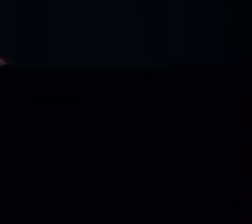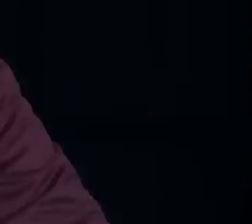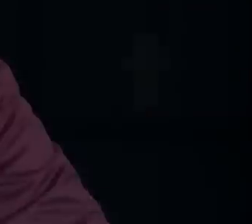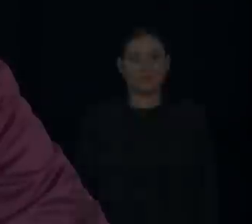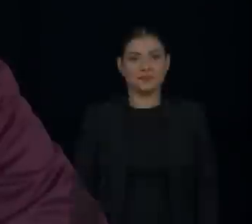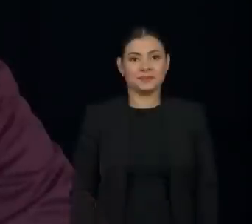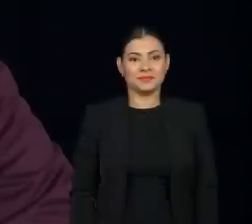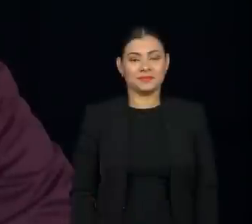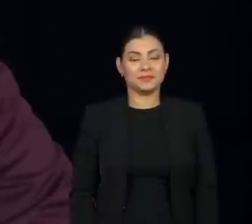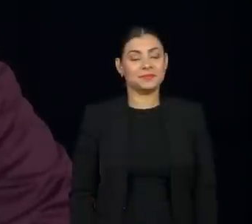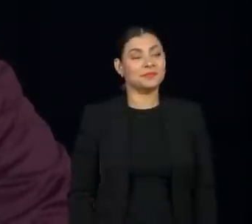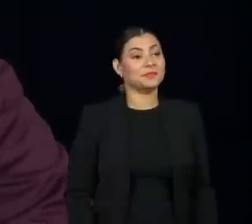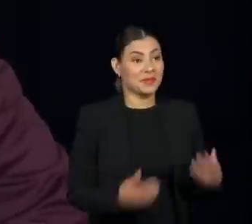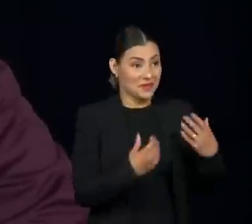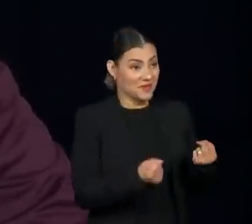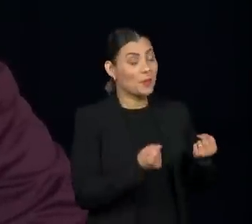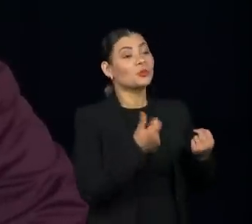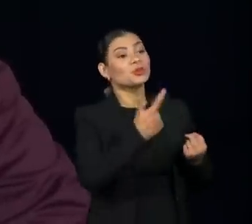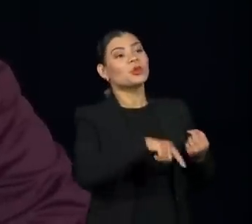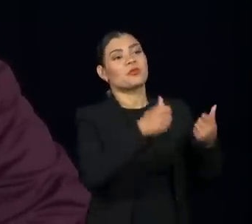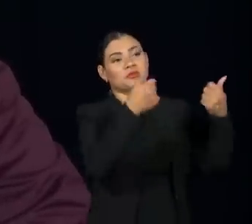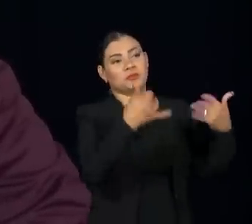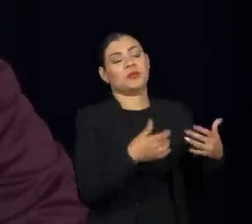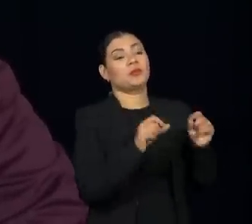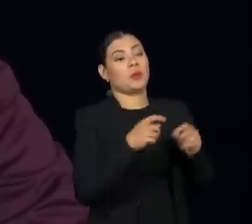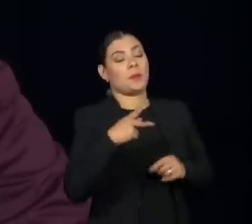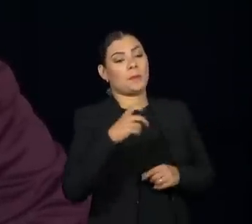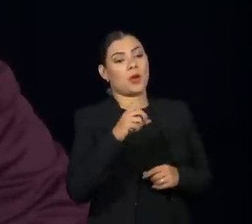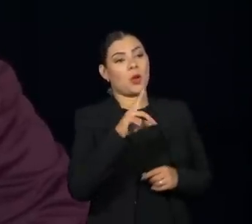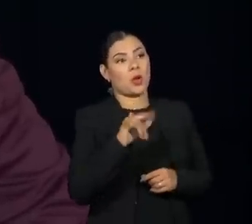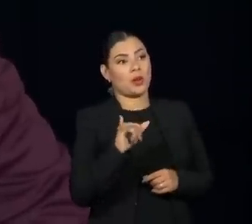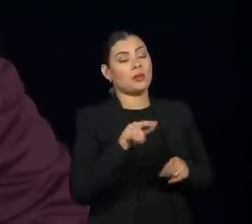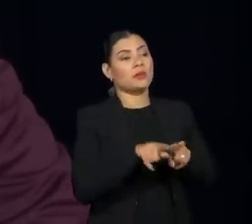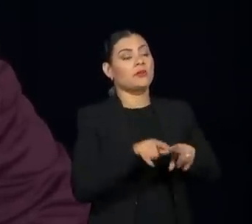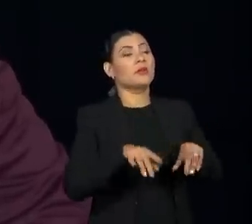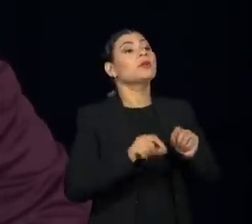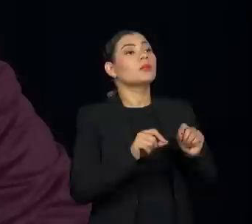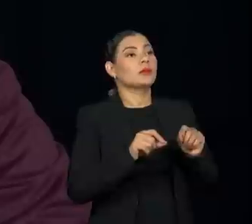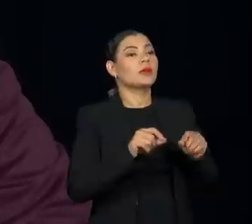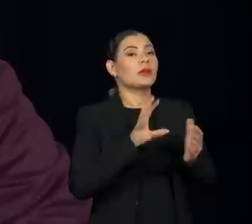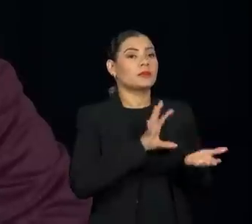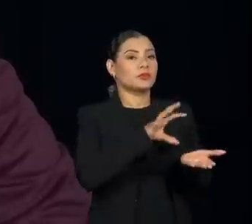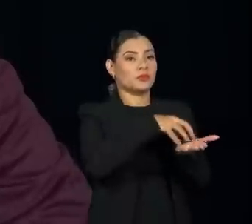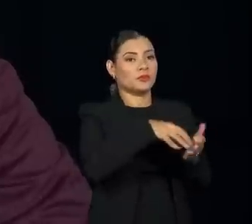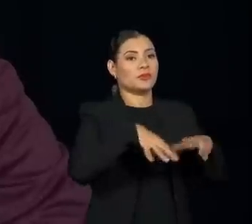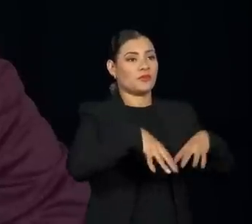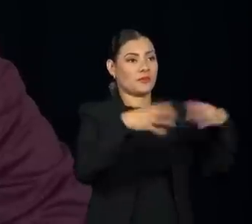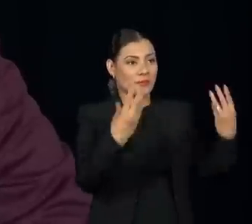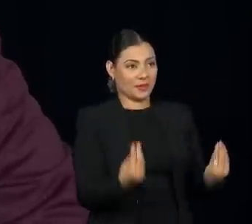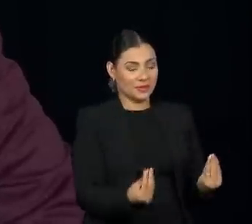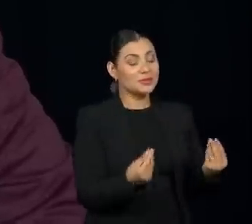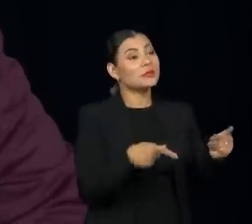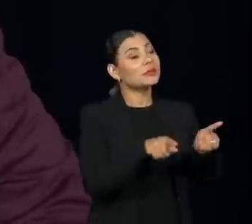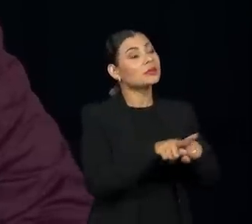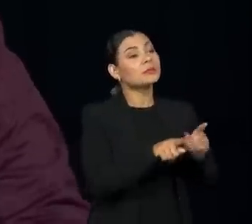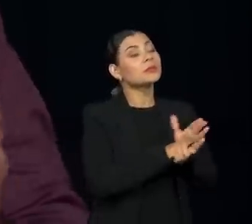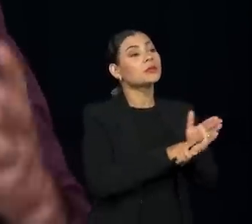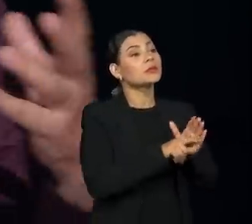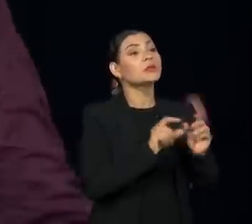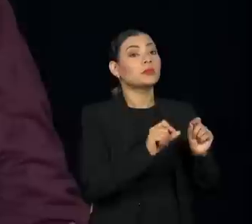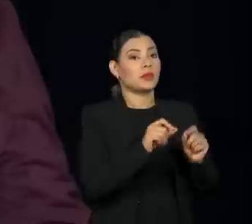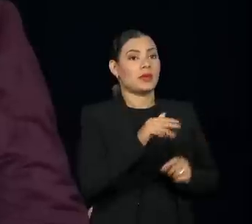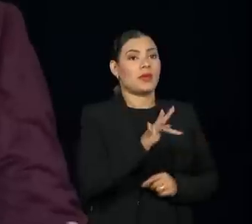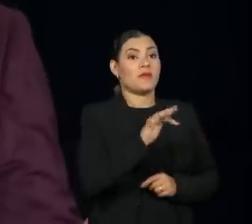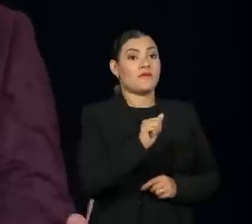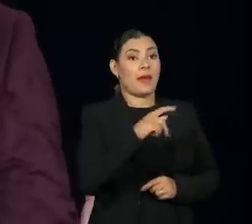e vamos falar de novo porque tem um caminho da Polly até a Fapesp que é uma instituição eh que eu creio que